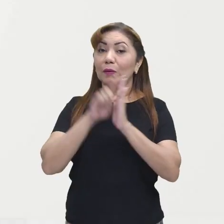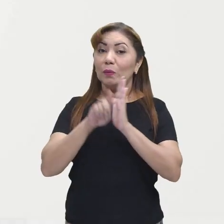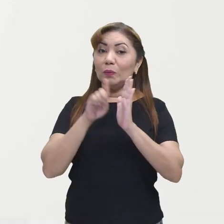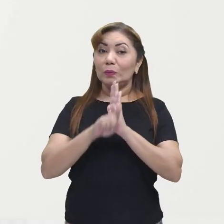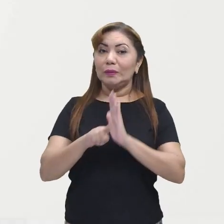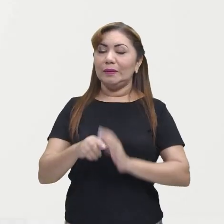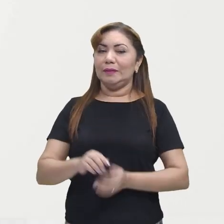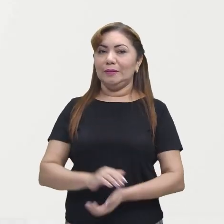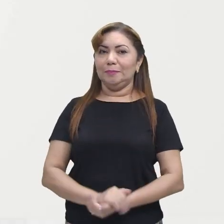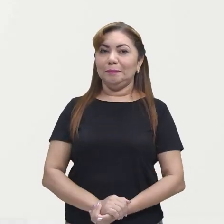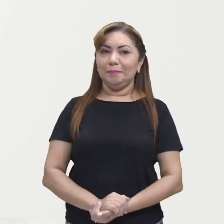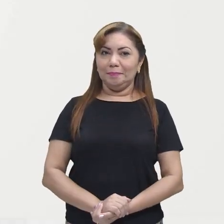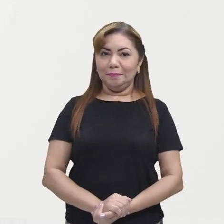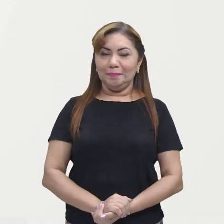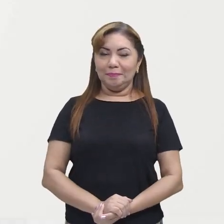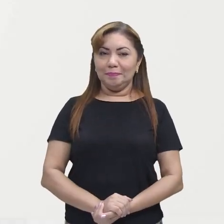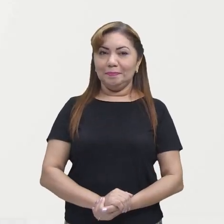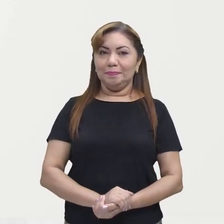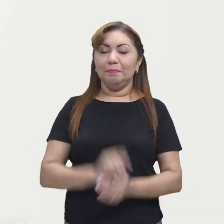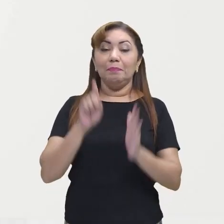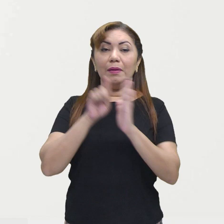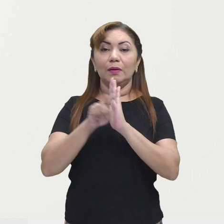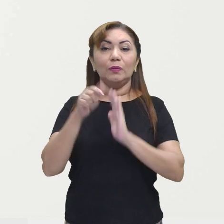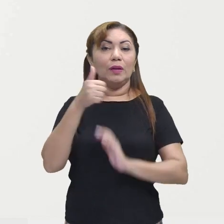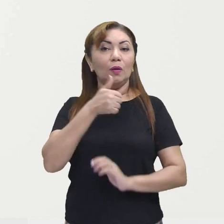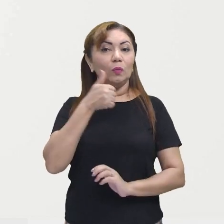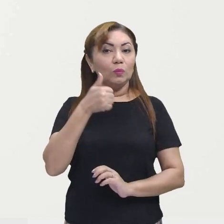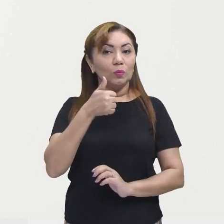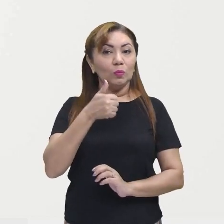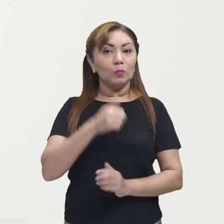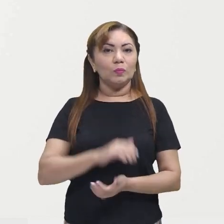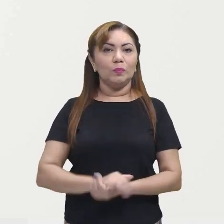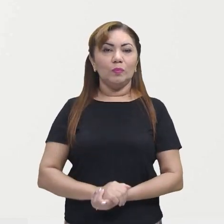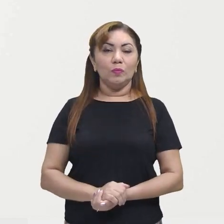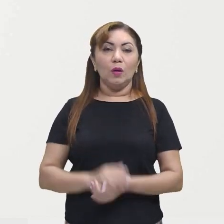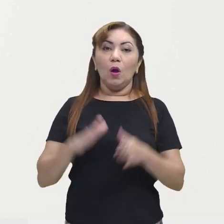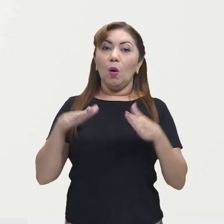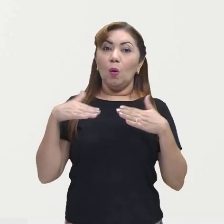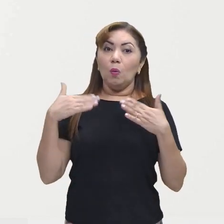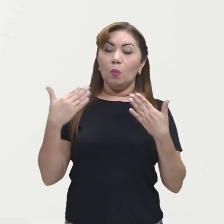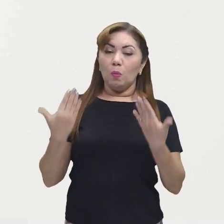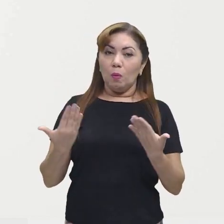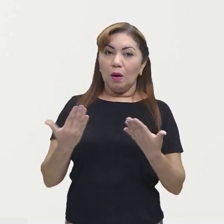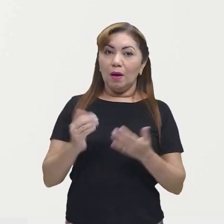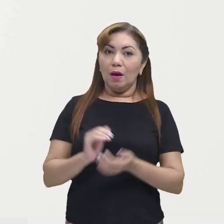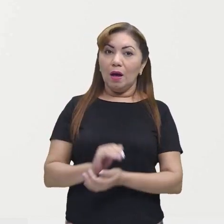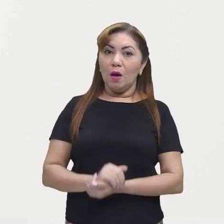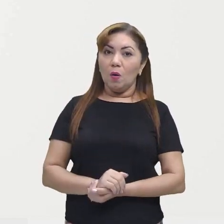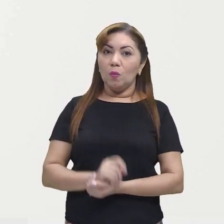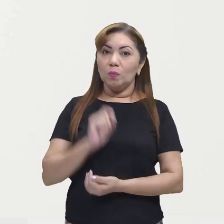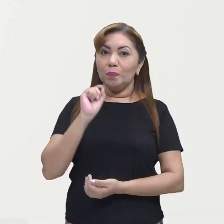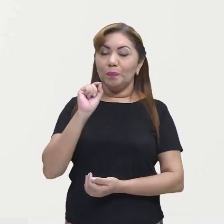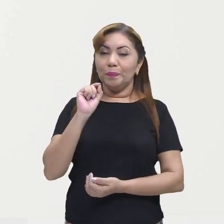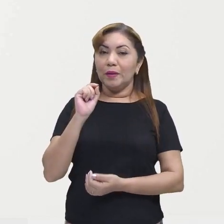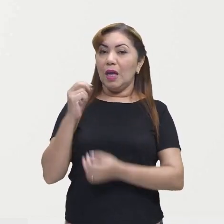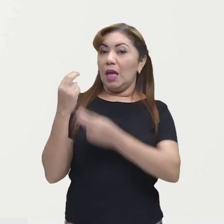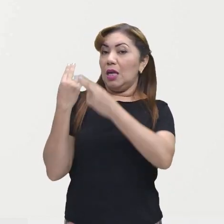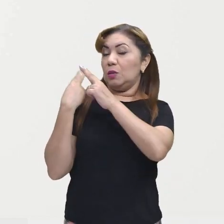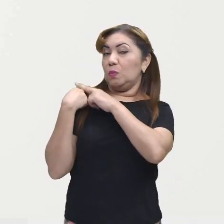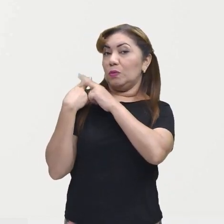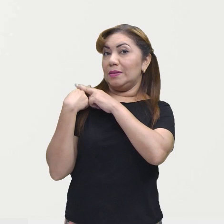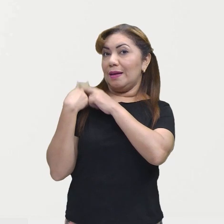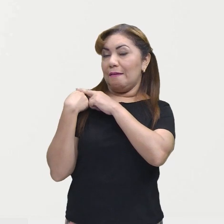ver? Número 1. Qual o hormônio responsável pelas mudanças no corpo